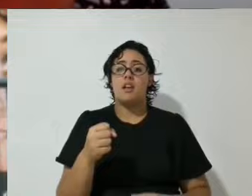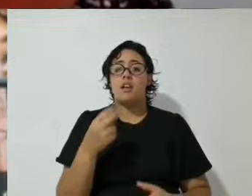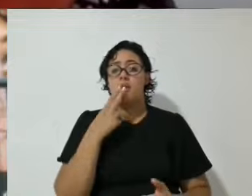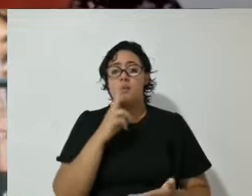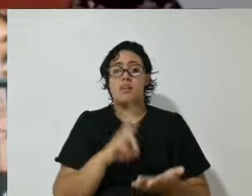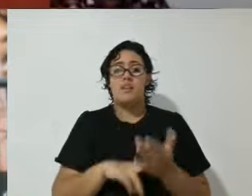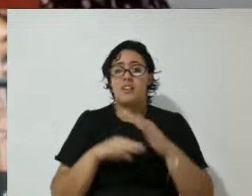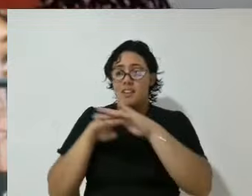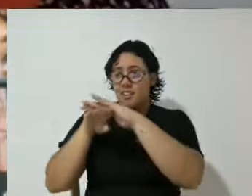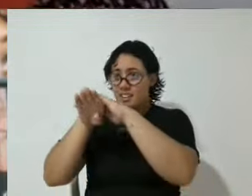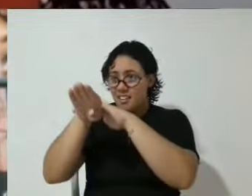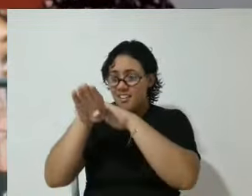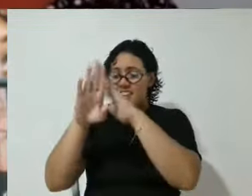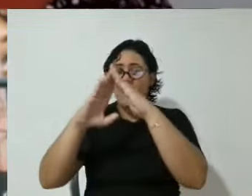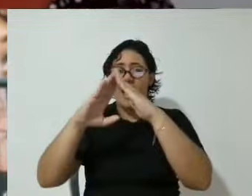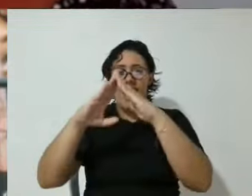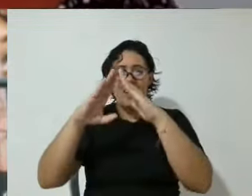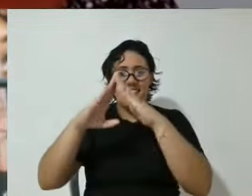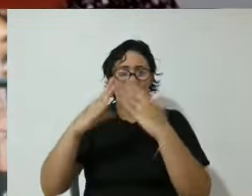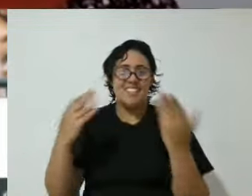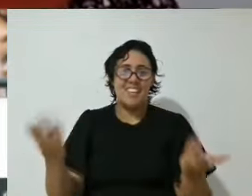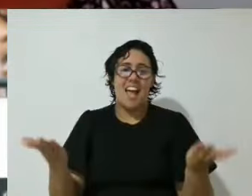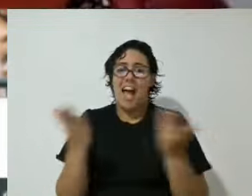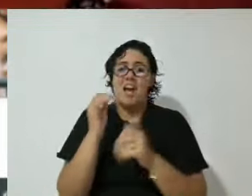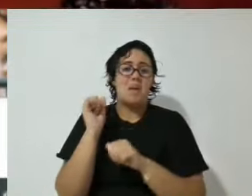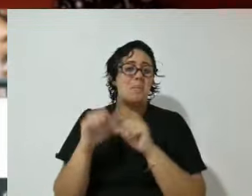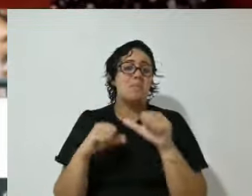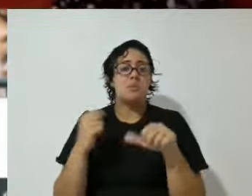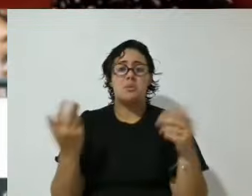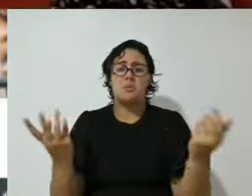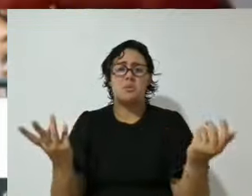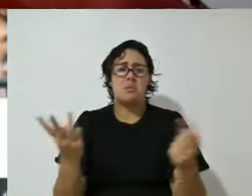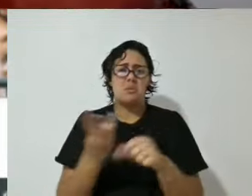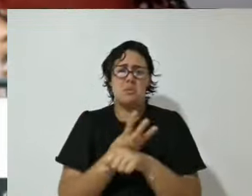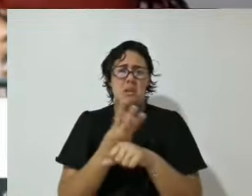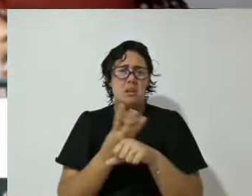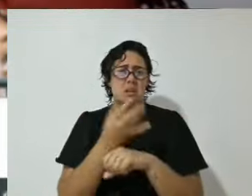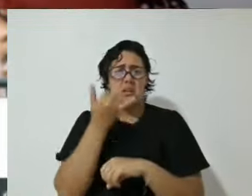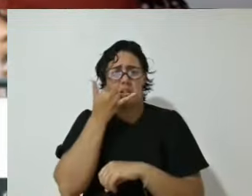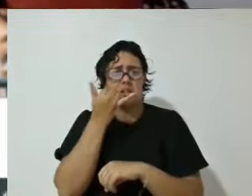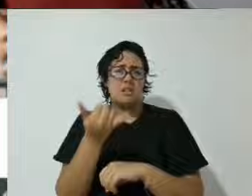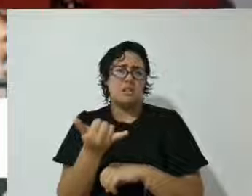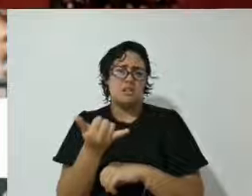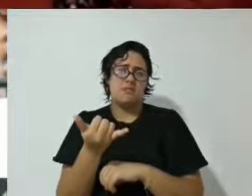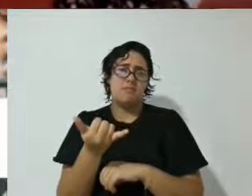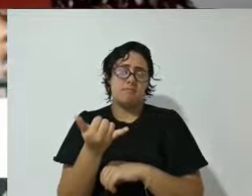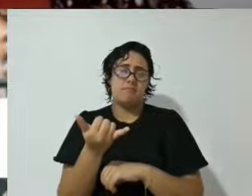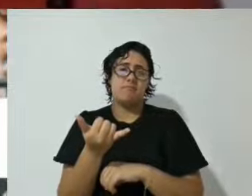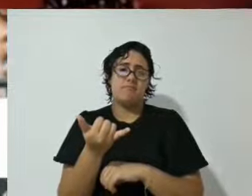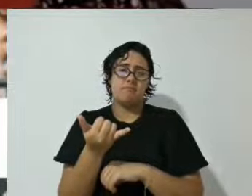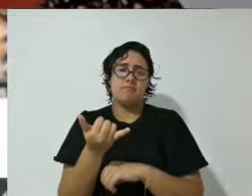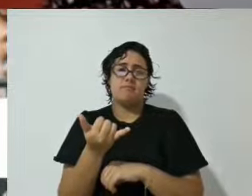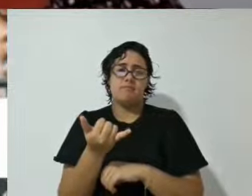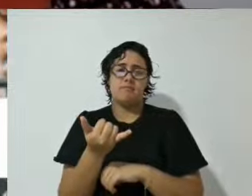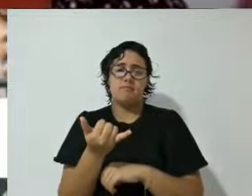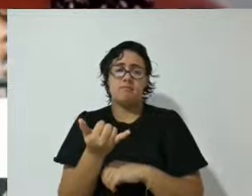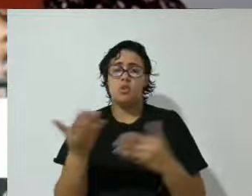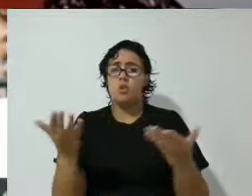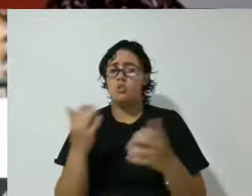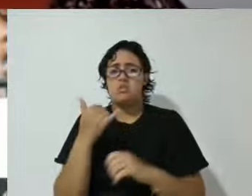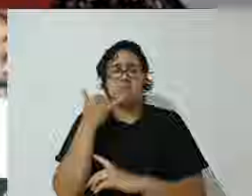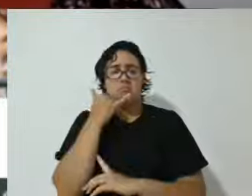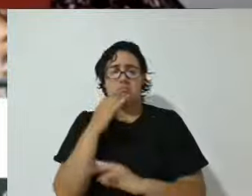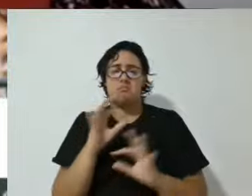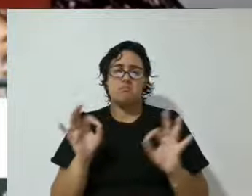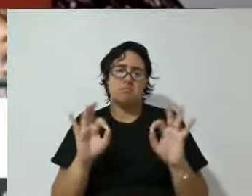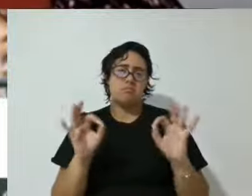pôr. Aí agora Tem não, que a pôr. gente antigamente até ligava para as pessoas, né, quando tinha um telefone. Sim. Hoje tem telefone fixo, mas